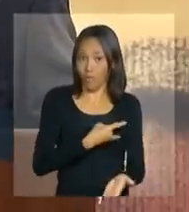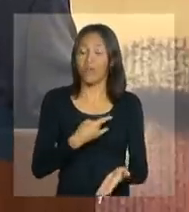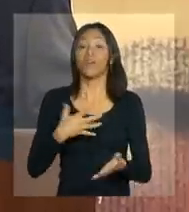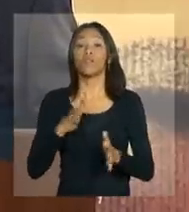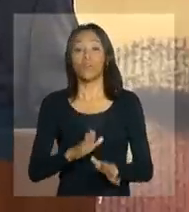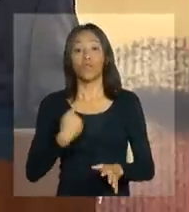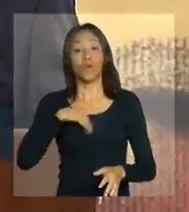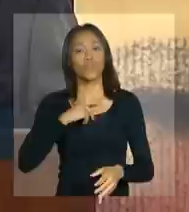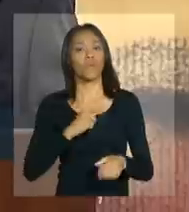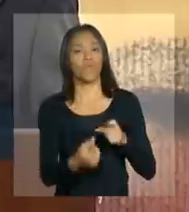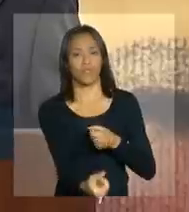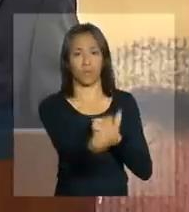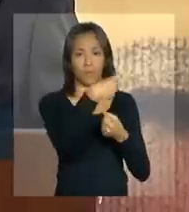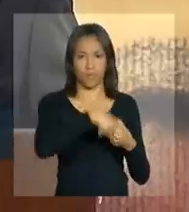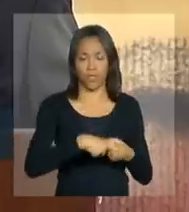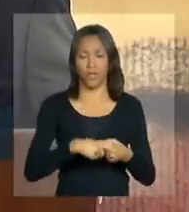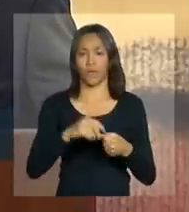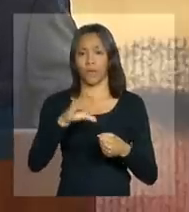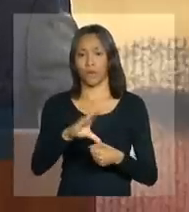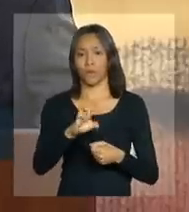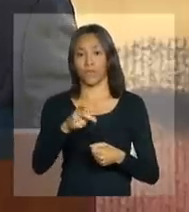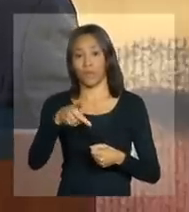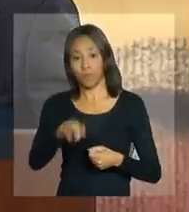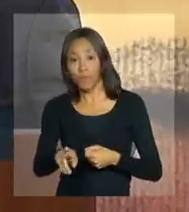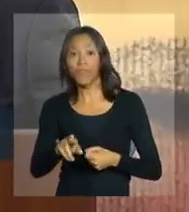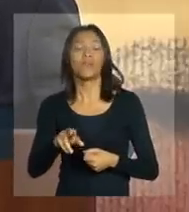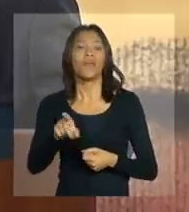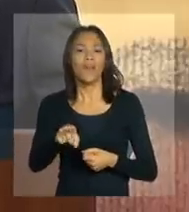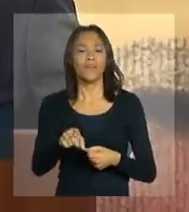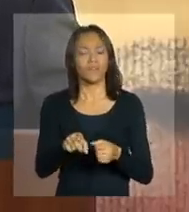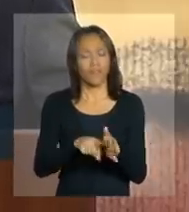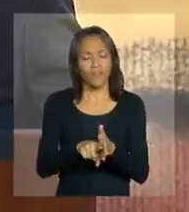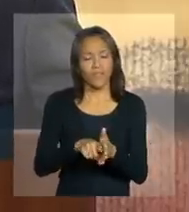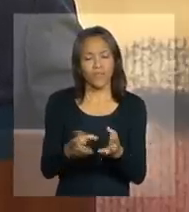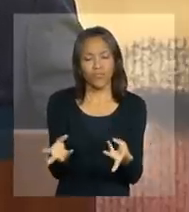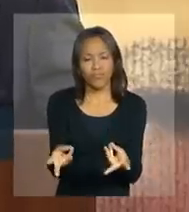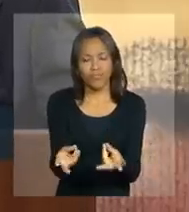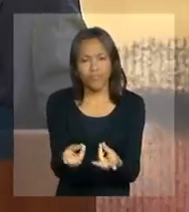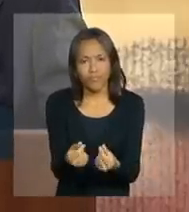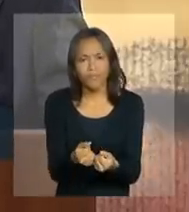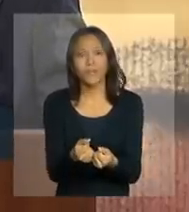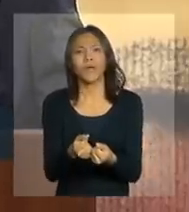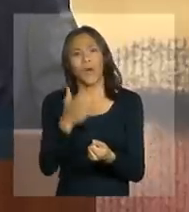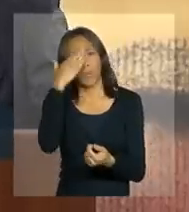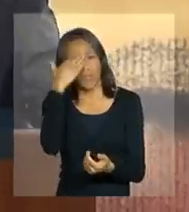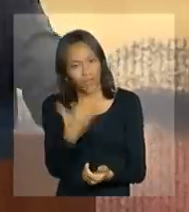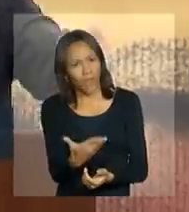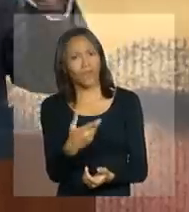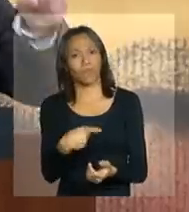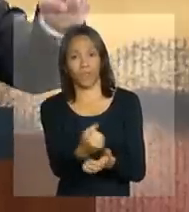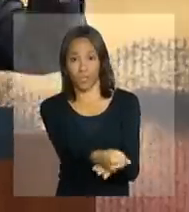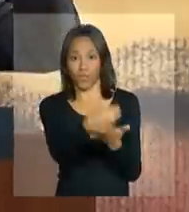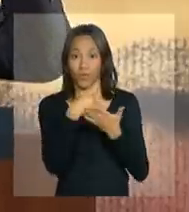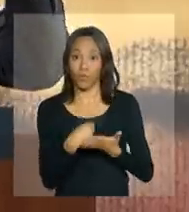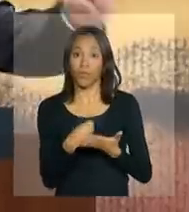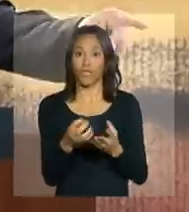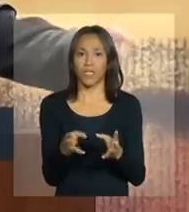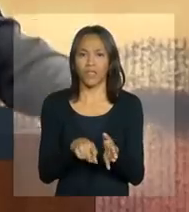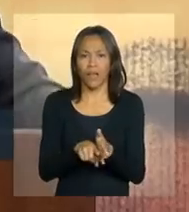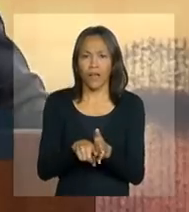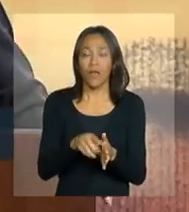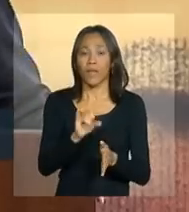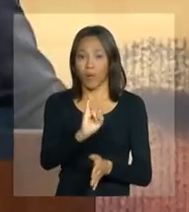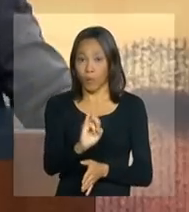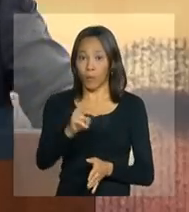cepir a cepir está fazendo destaque orçamentário muito obrigado luí por esse destaque orçamentário um destaque orçamentário ao